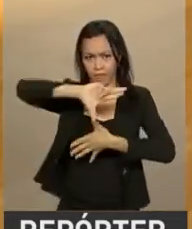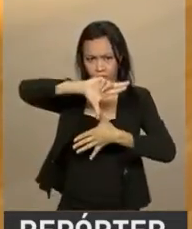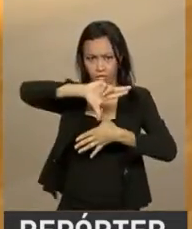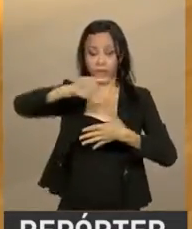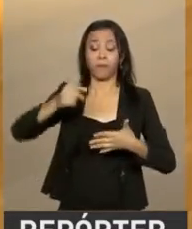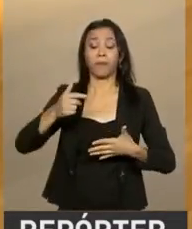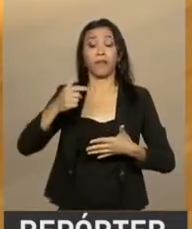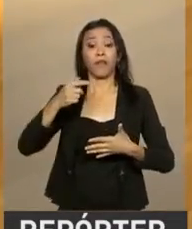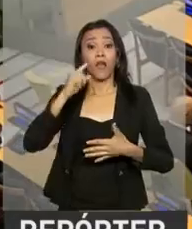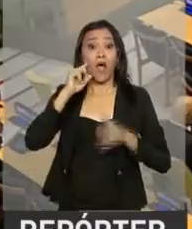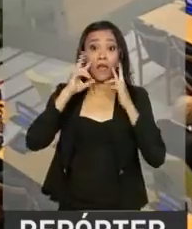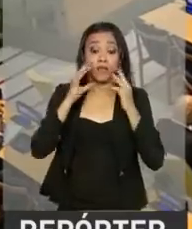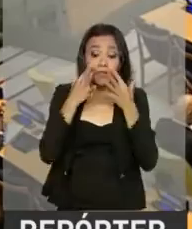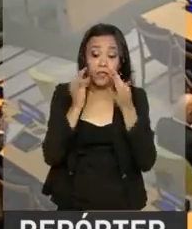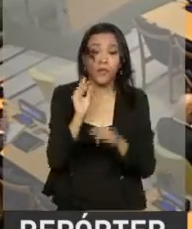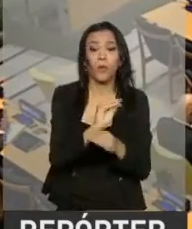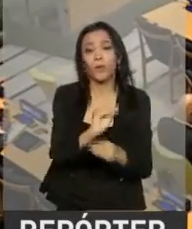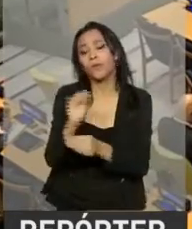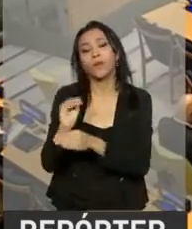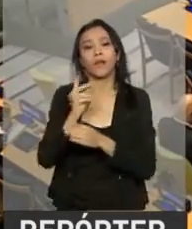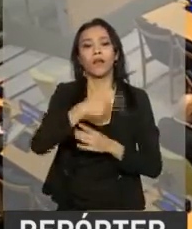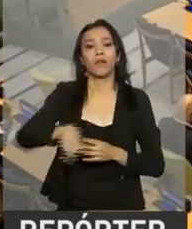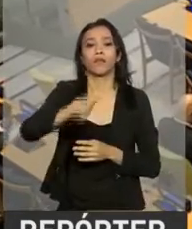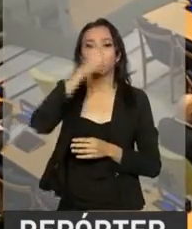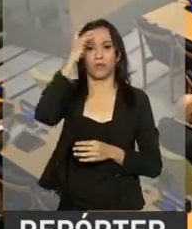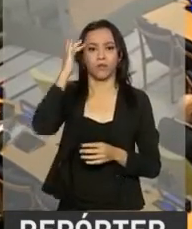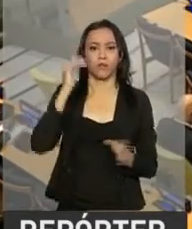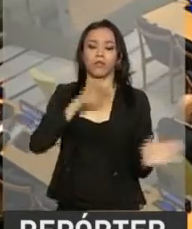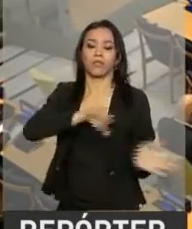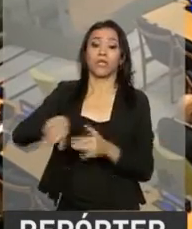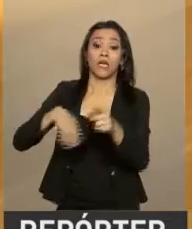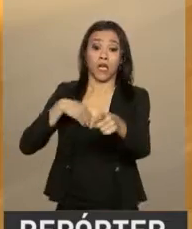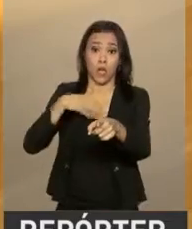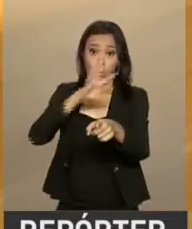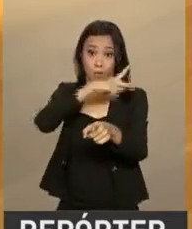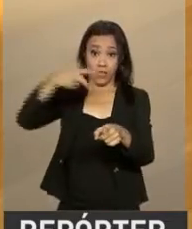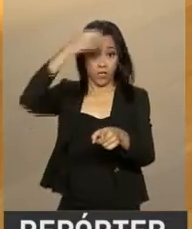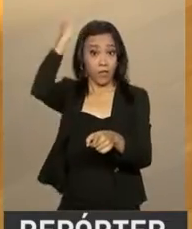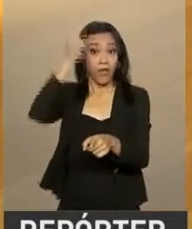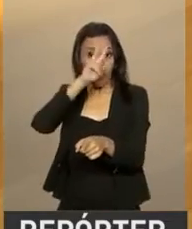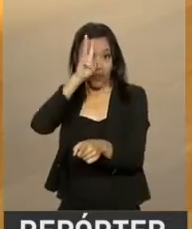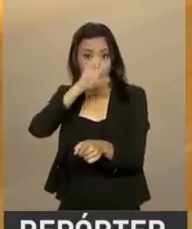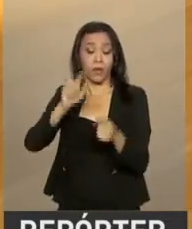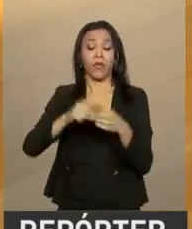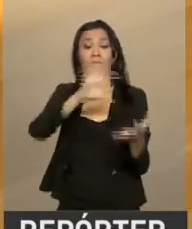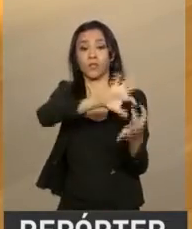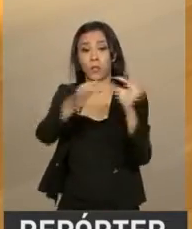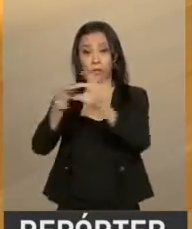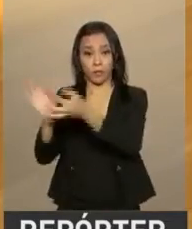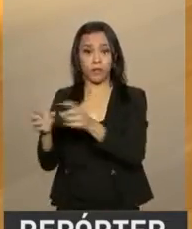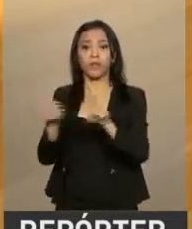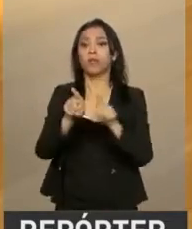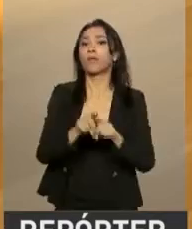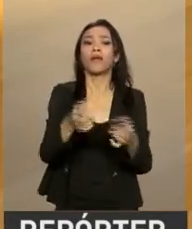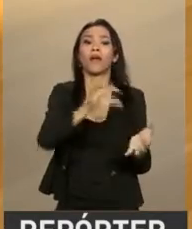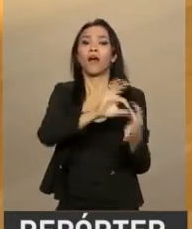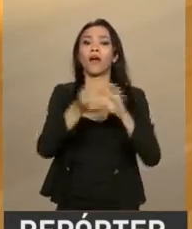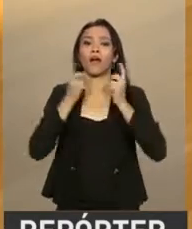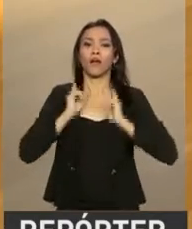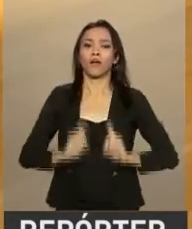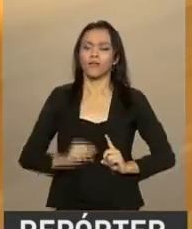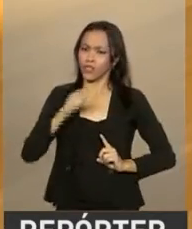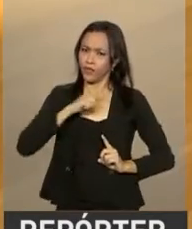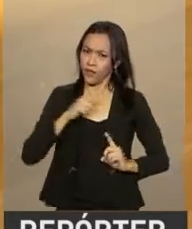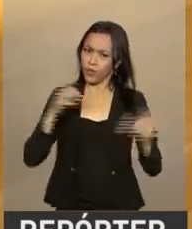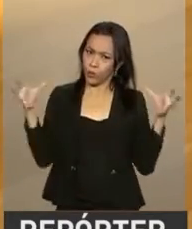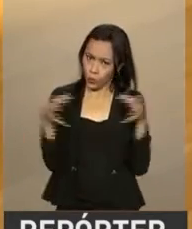favor dos refugiados. Michel Temer ainda lembrou que pela primeira vez as Olimpíadas e Paralimpíadas do Rio de Janeiro tiveram equipes